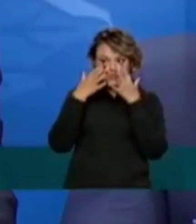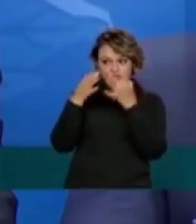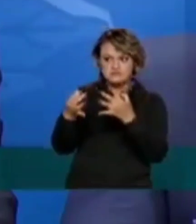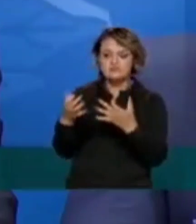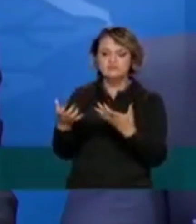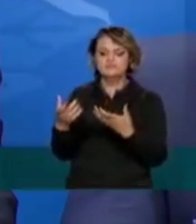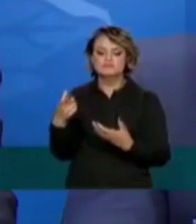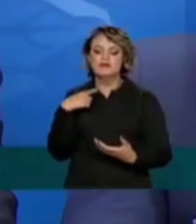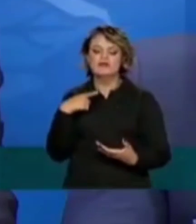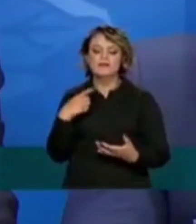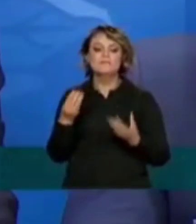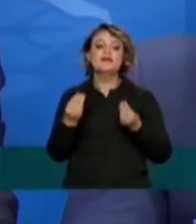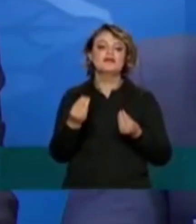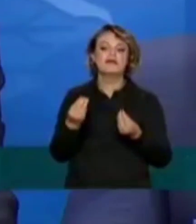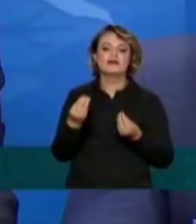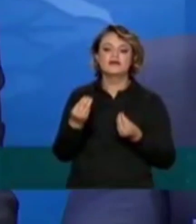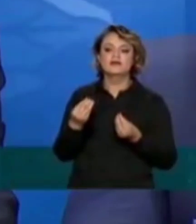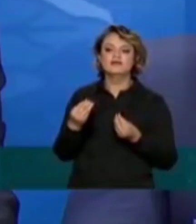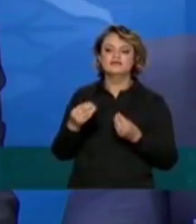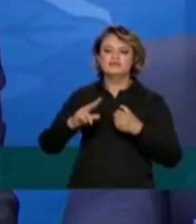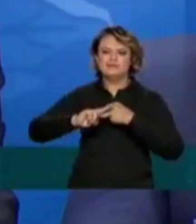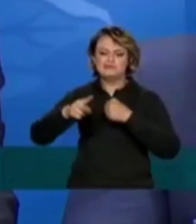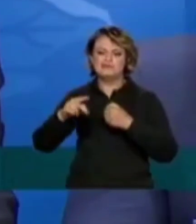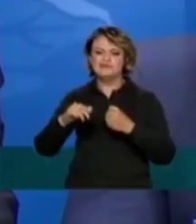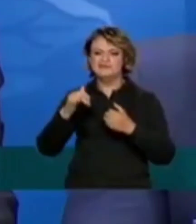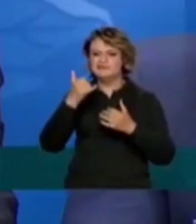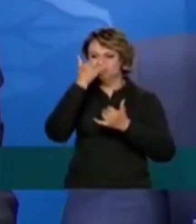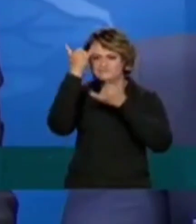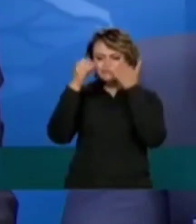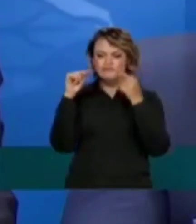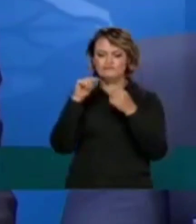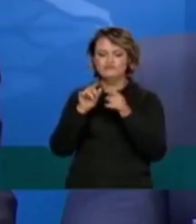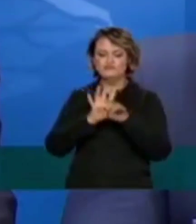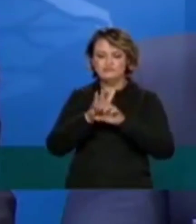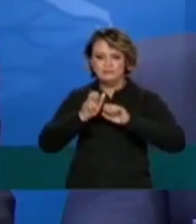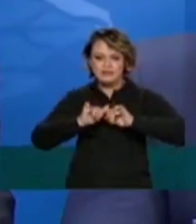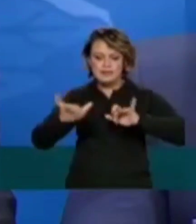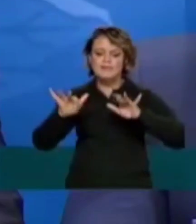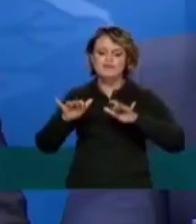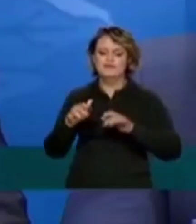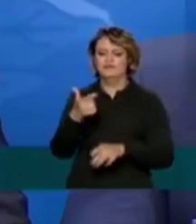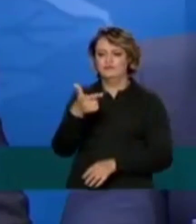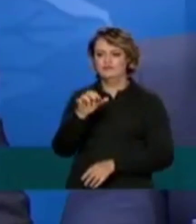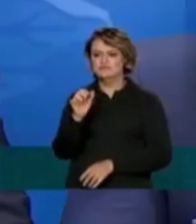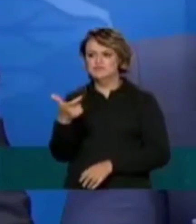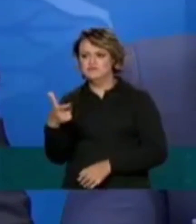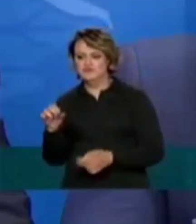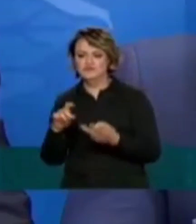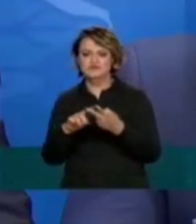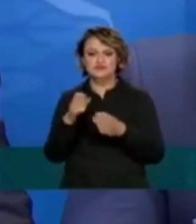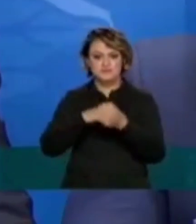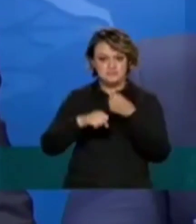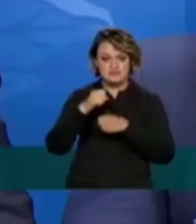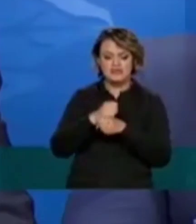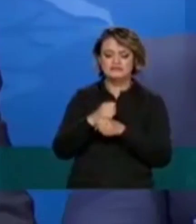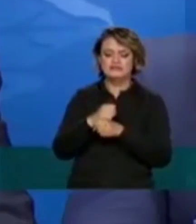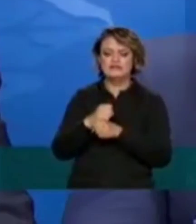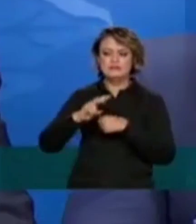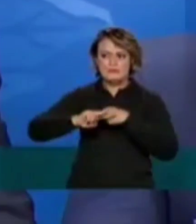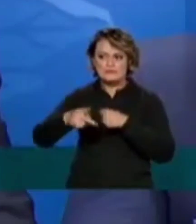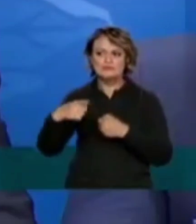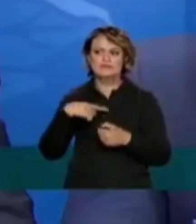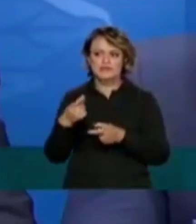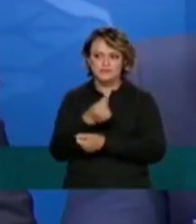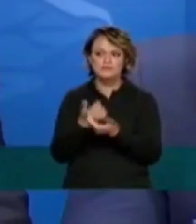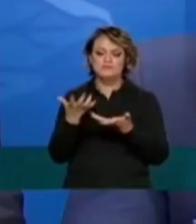combate aos efeitos da pandemia que nós ultrapassamos no ano de 2020 e 2021 e agora estamos no rebote da parte